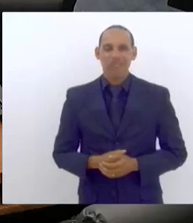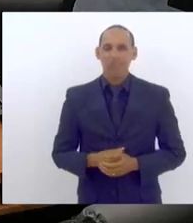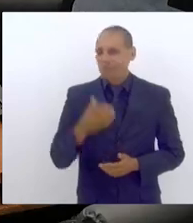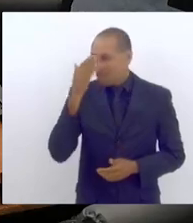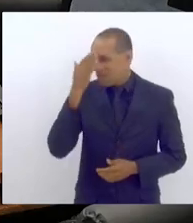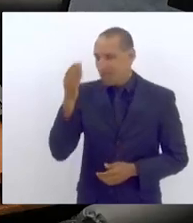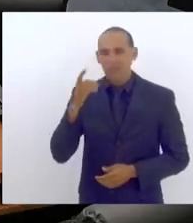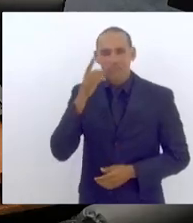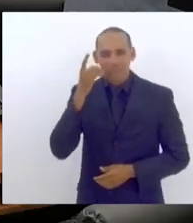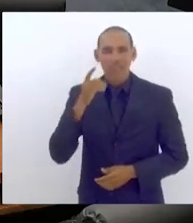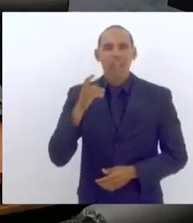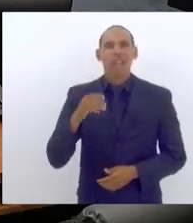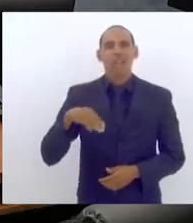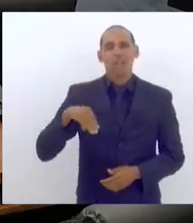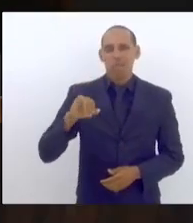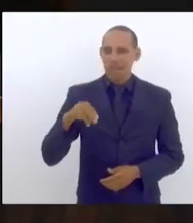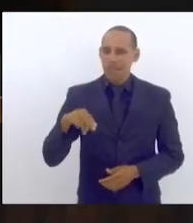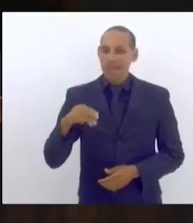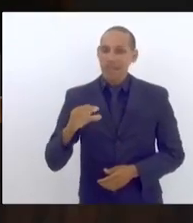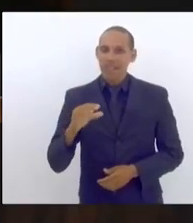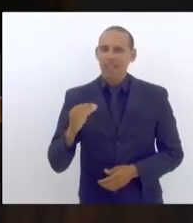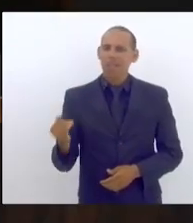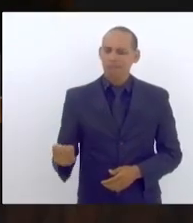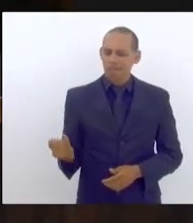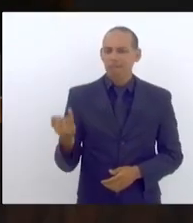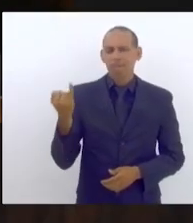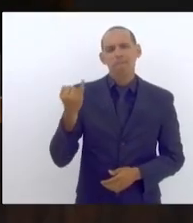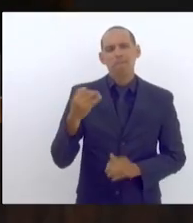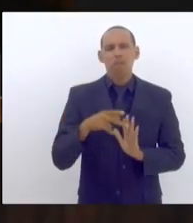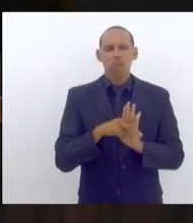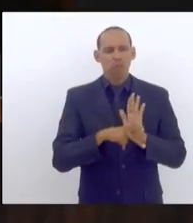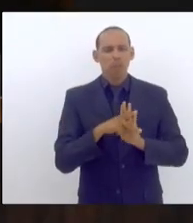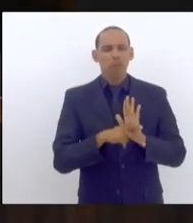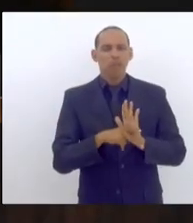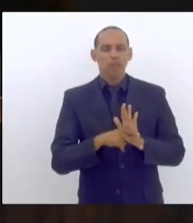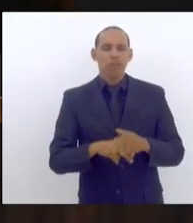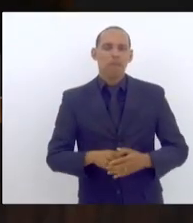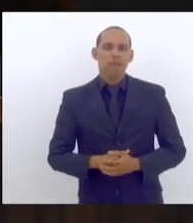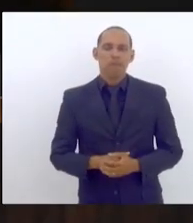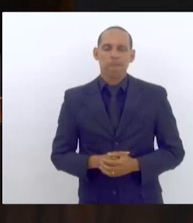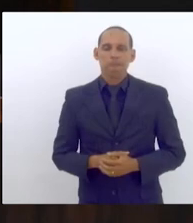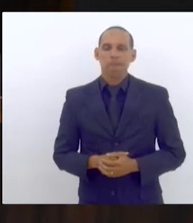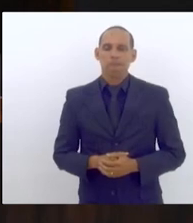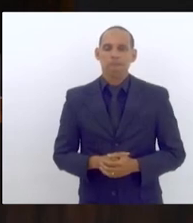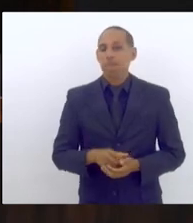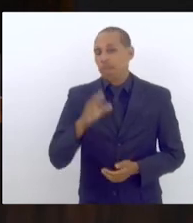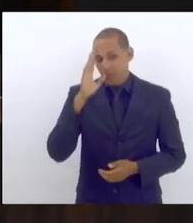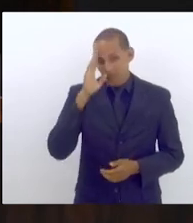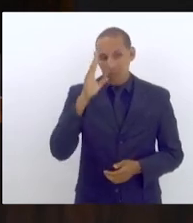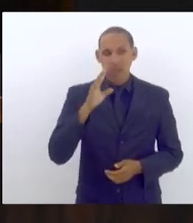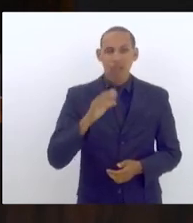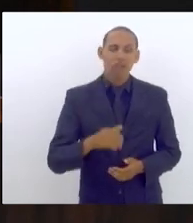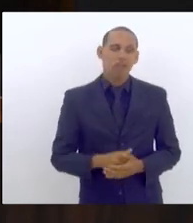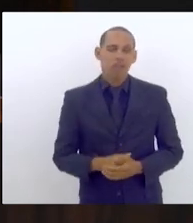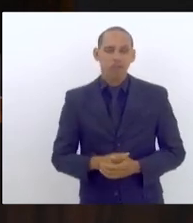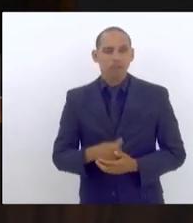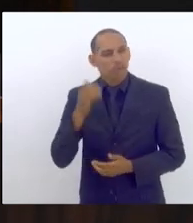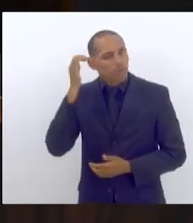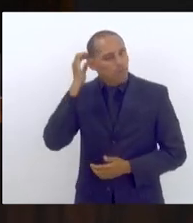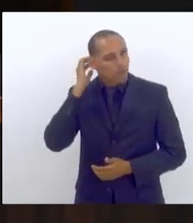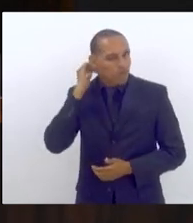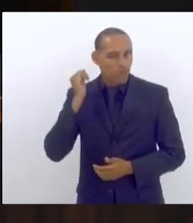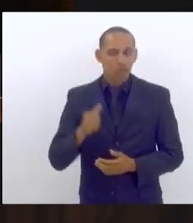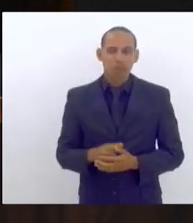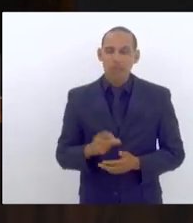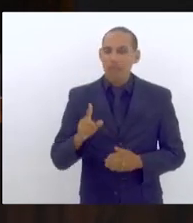Obrigada, deputado Carlos Mink. Importantíssimo esse projeto e principalmente quando ele veio